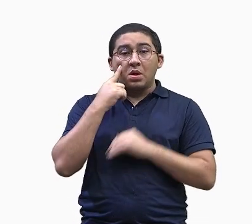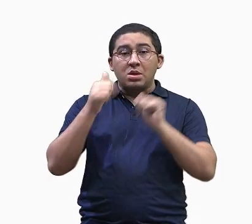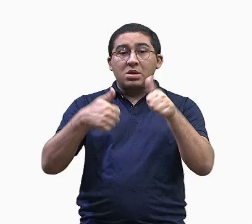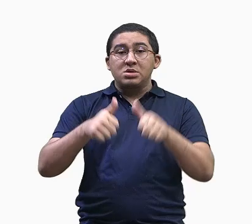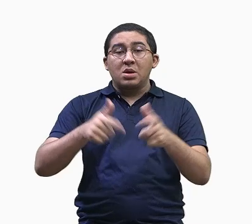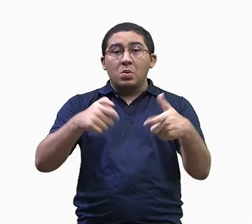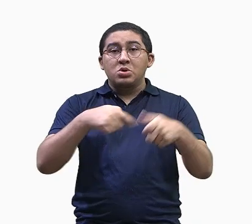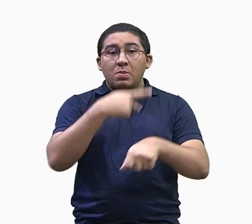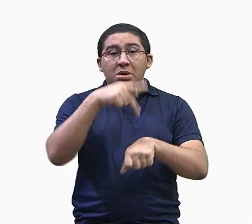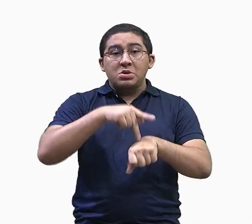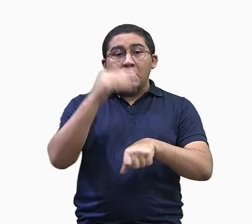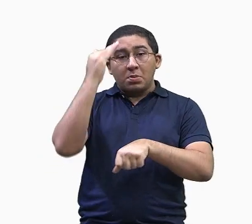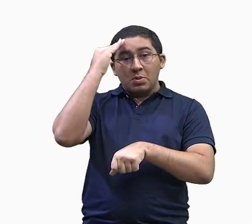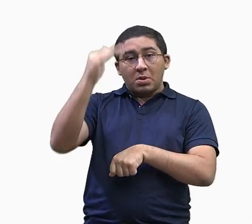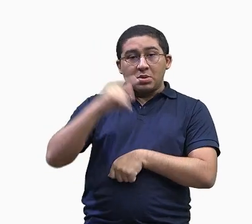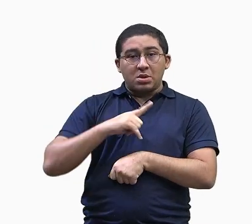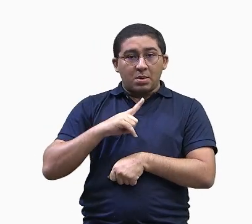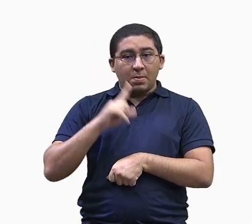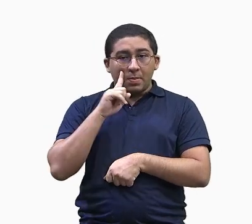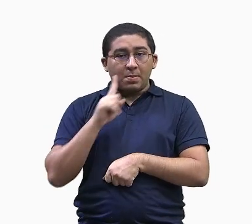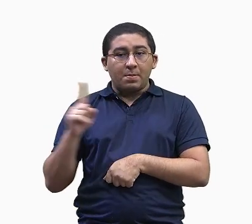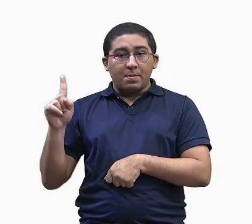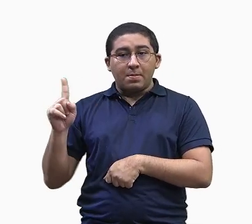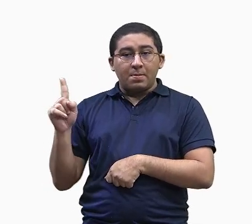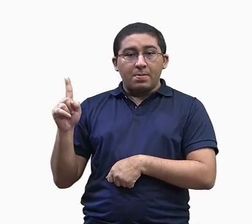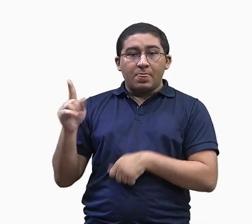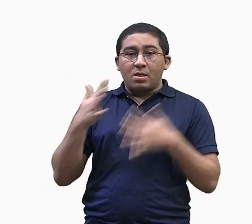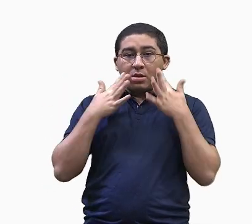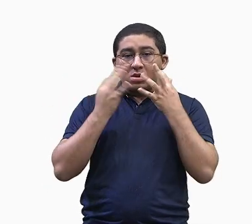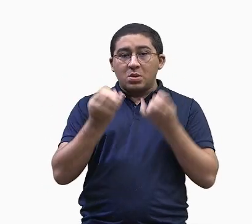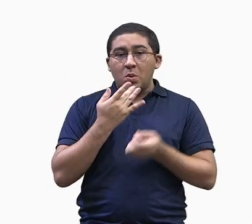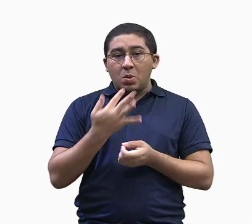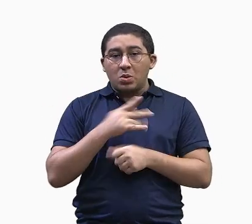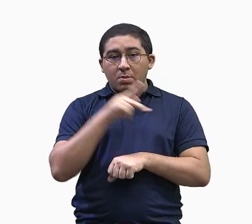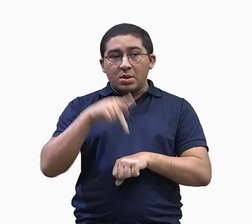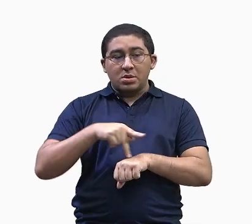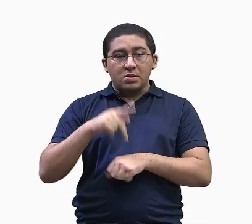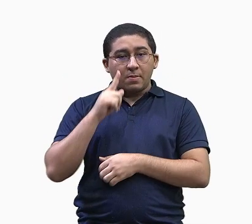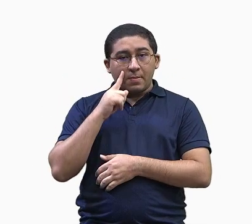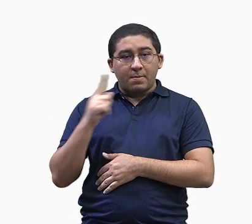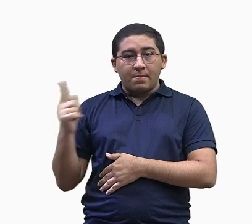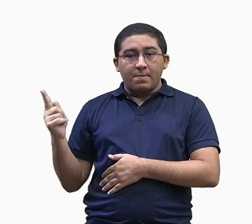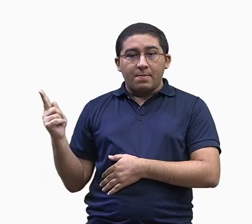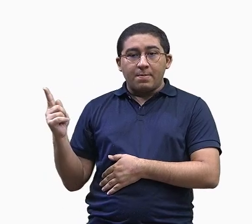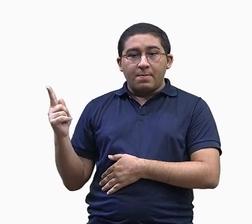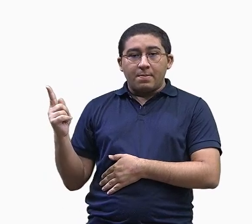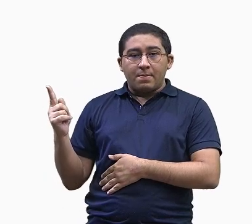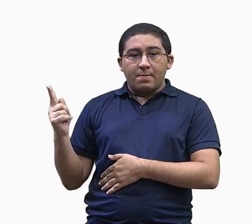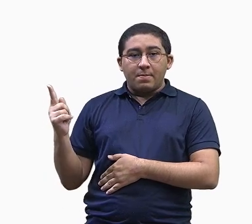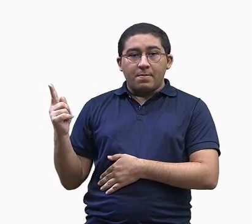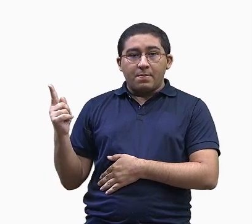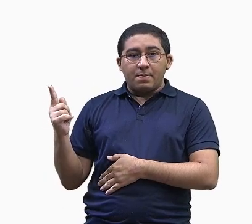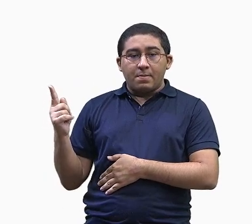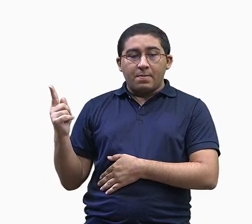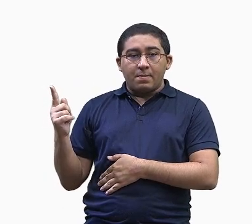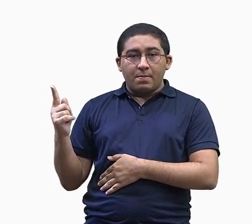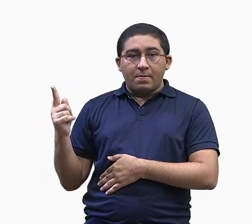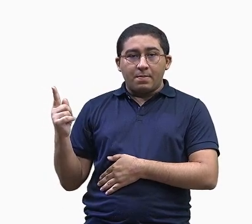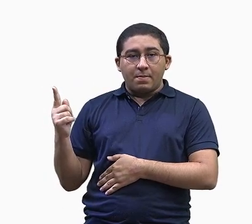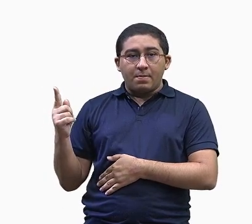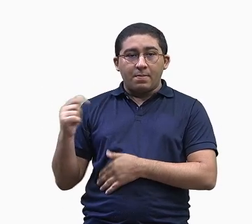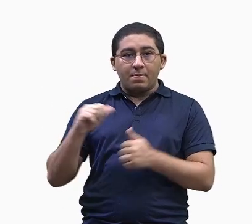produtores? Aí nós temos, olha, em destaque, em cada um dos continentes, né? Nós temos aí no